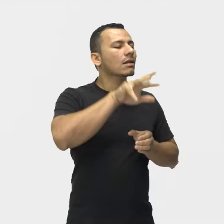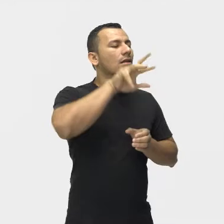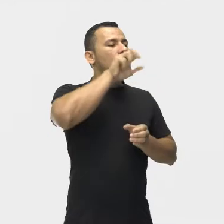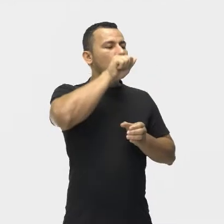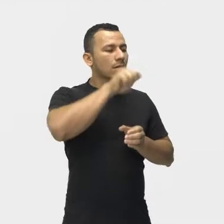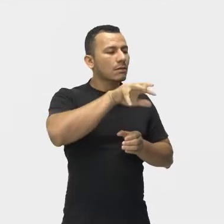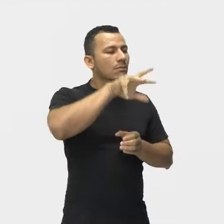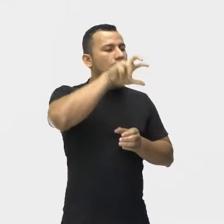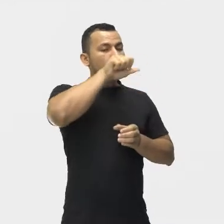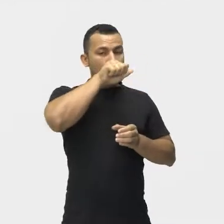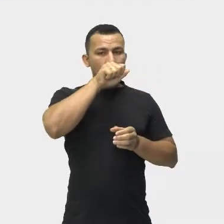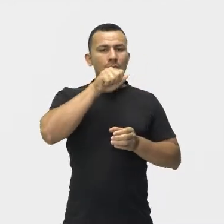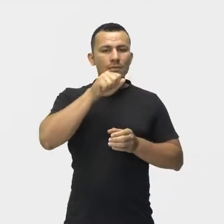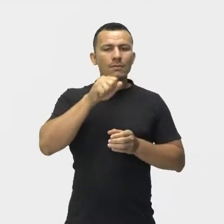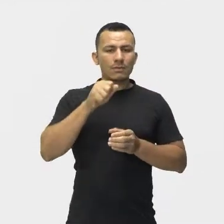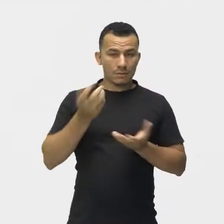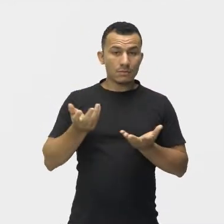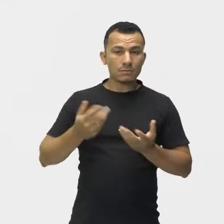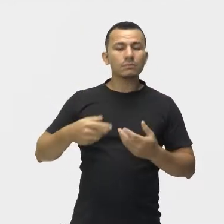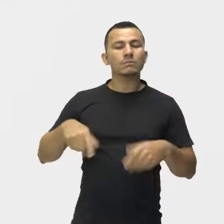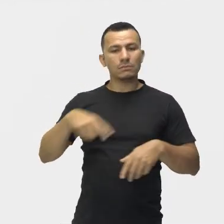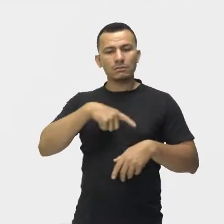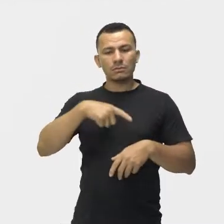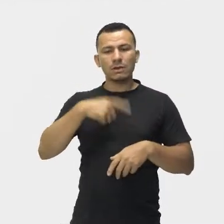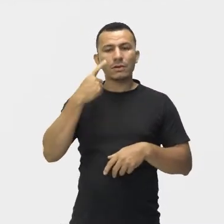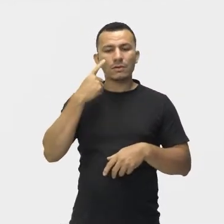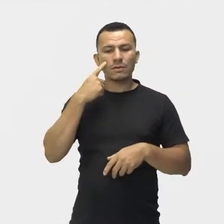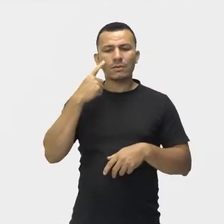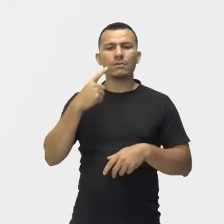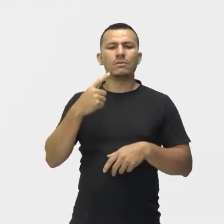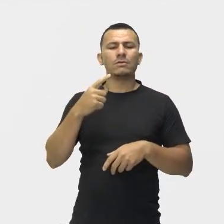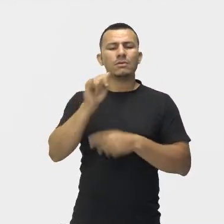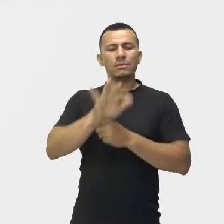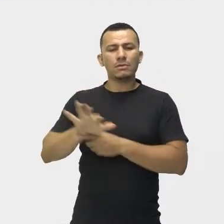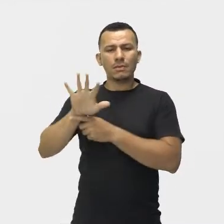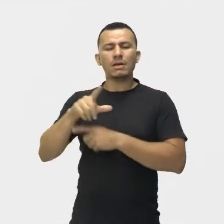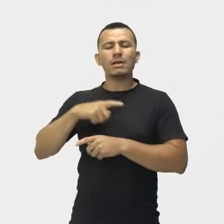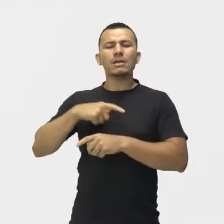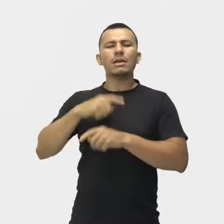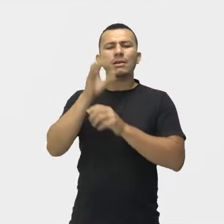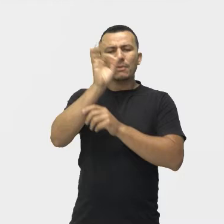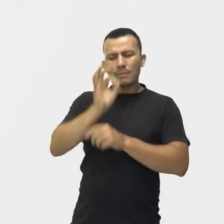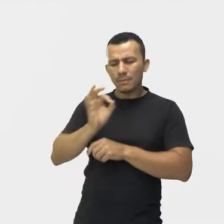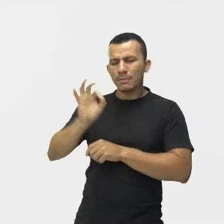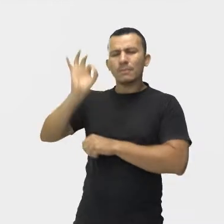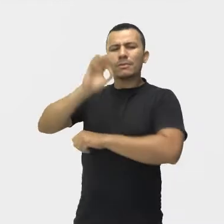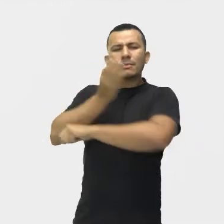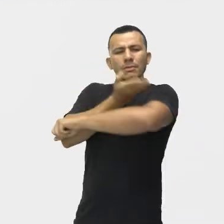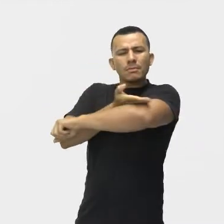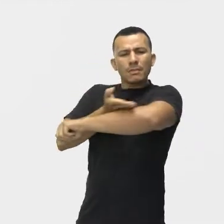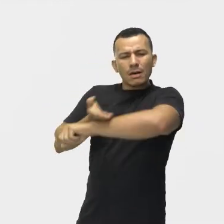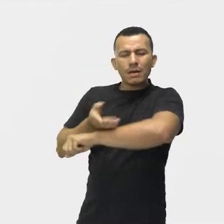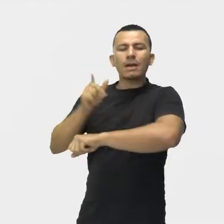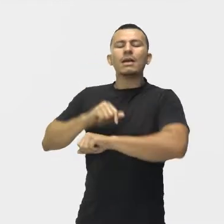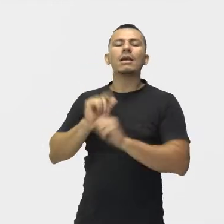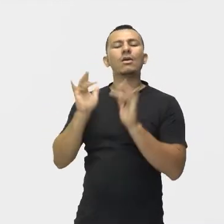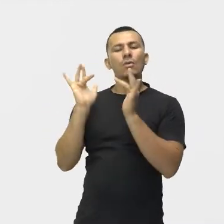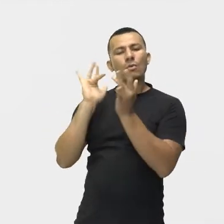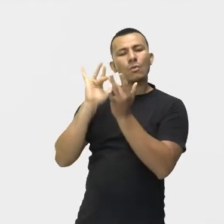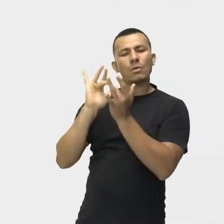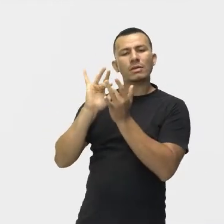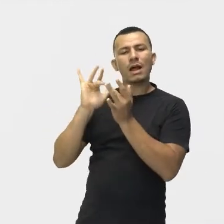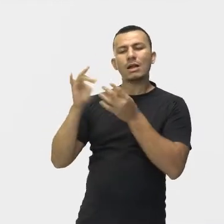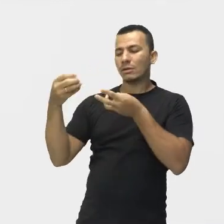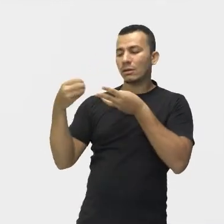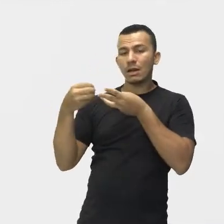dessas flores, né? Então você observa várias bolinhas brancas aqui na imagem, olha só, que é justamente o contato dessas